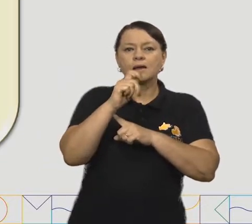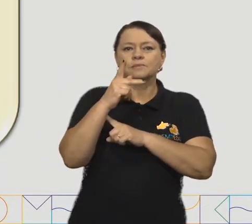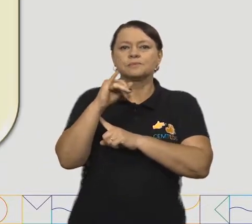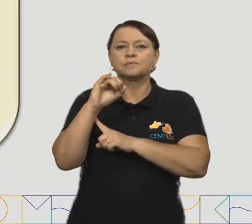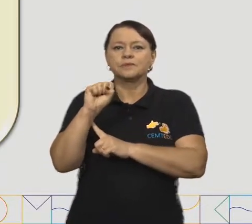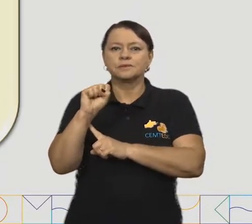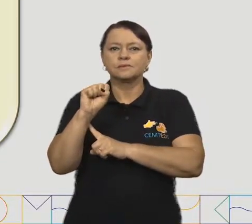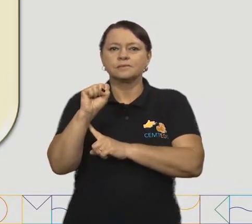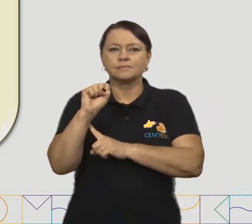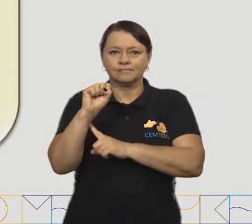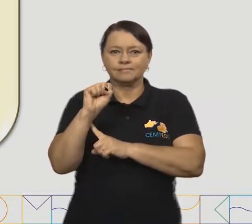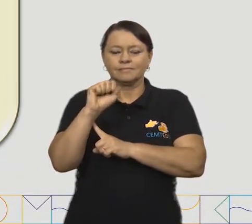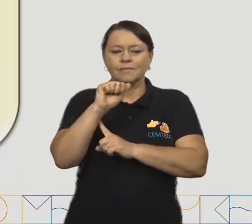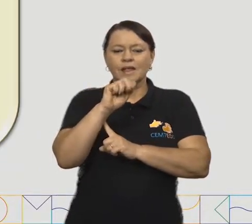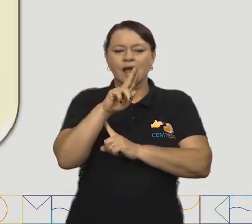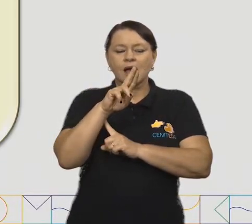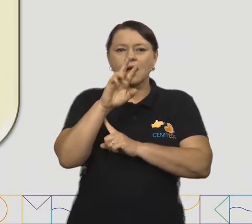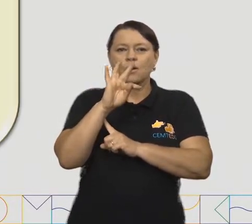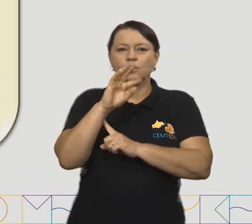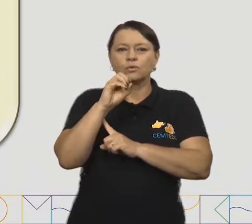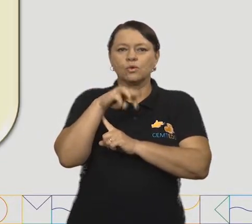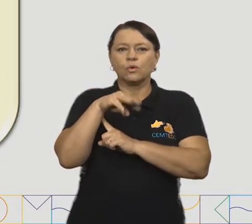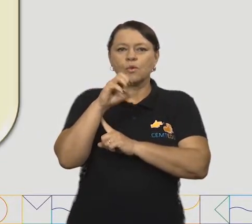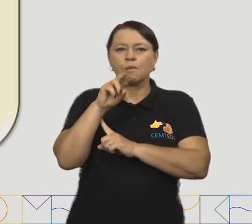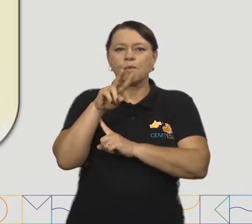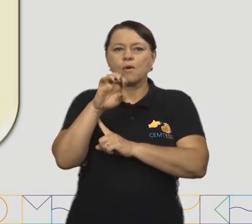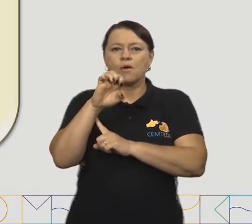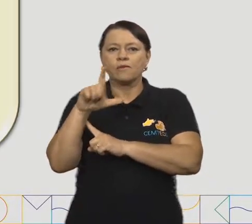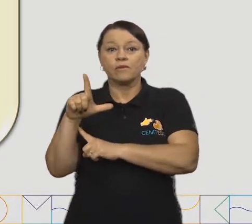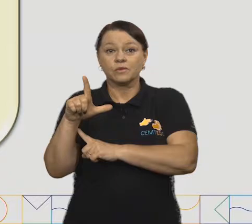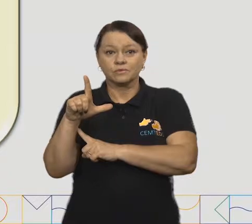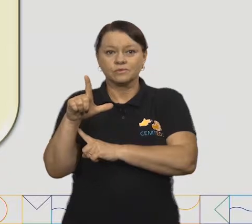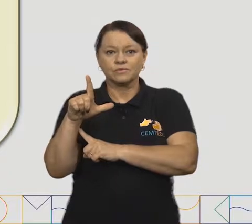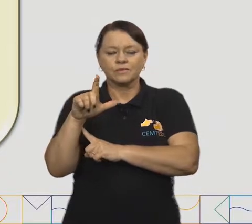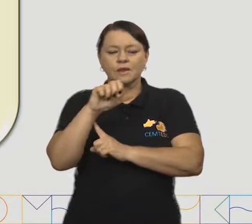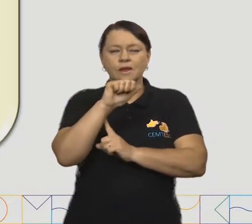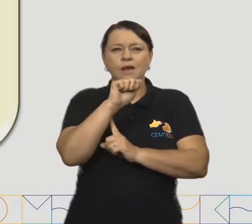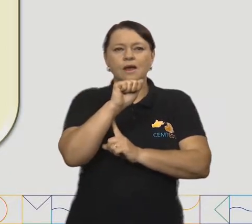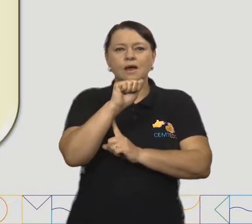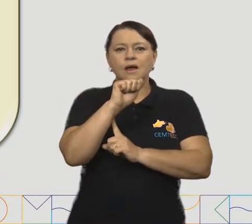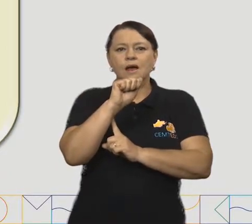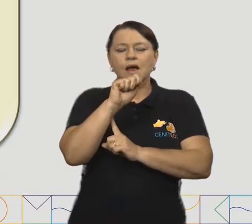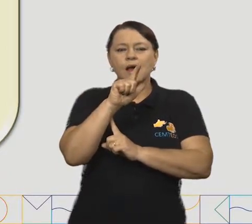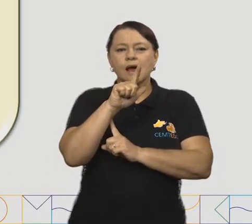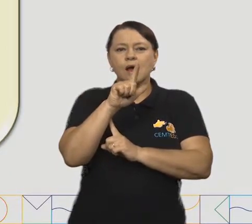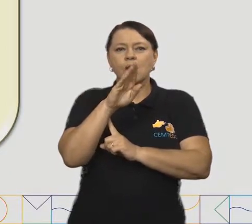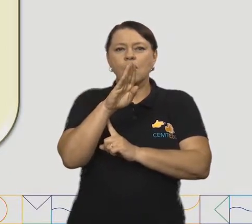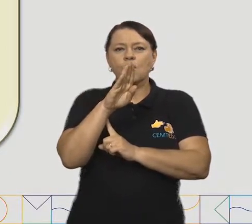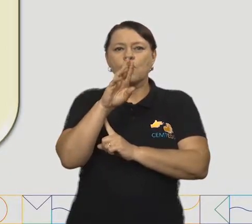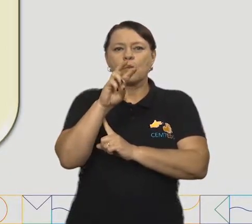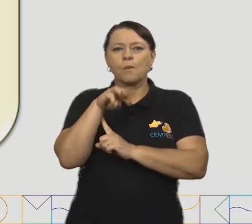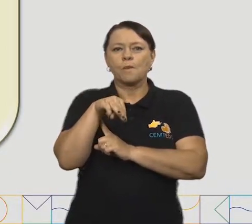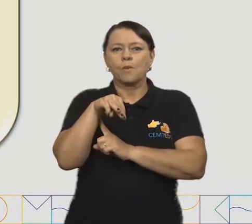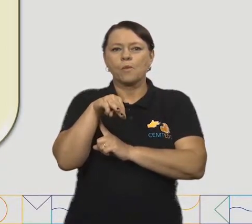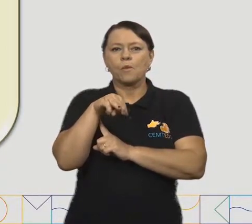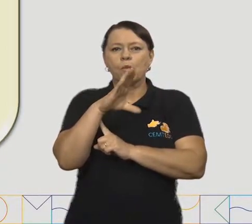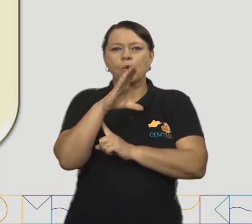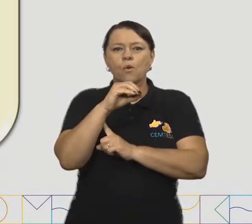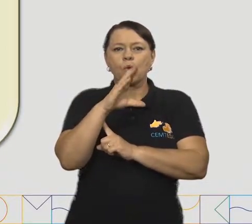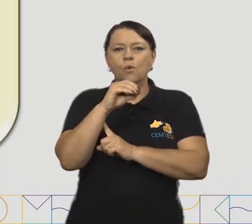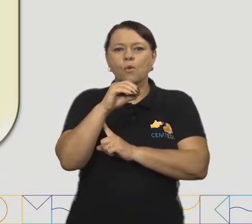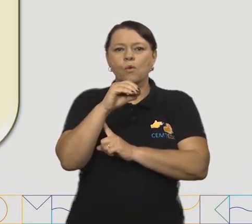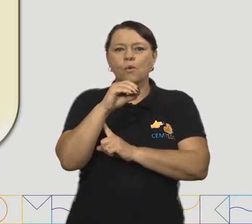ovos, pomada. Para que a gente consiga classificar qual é a sílaba tônica destas palavras, é